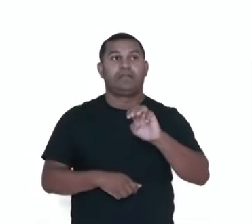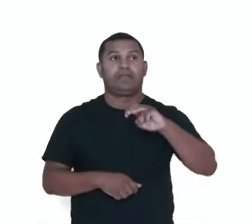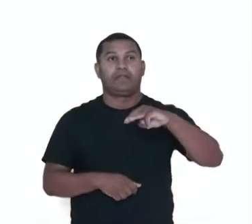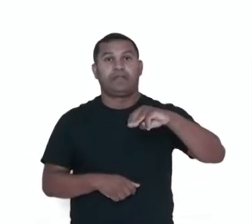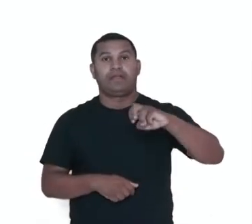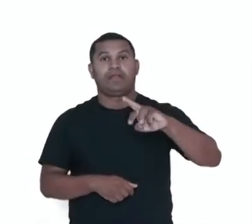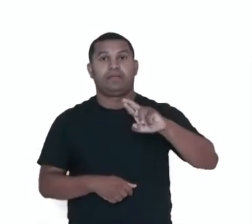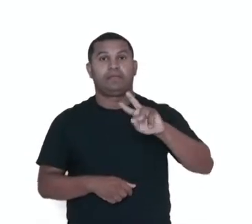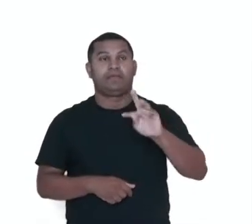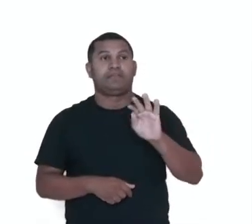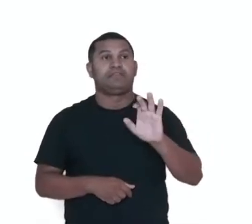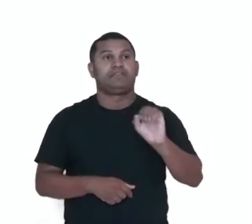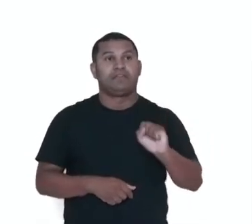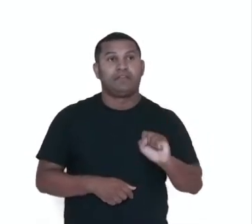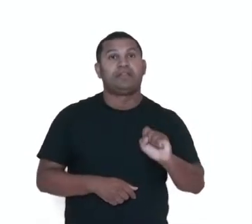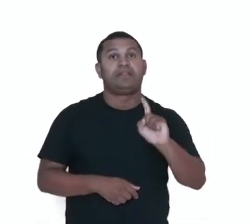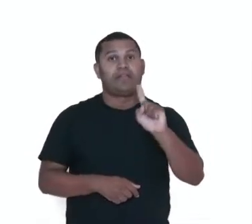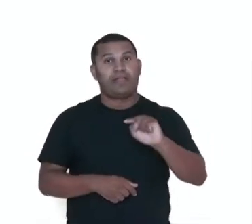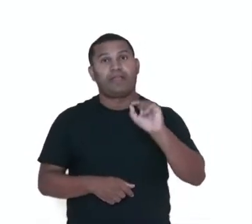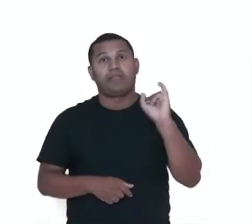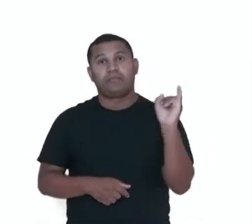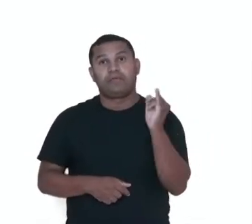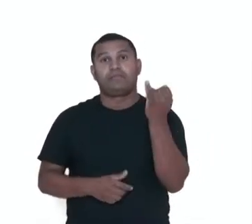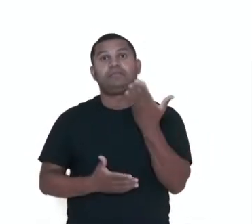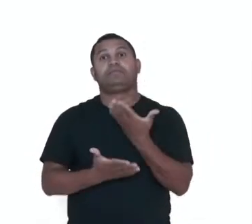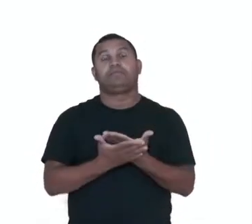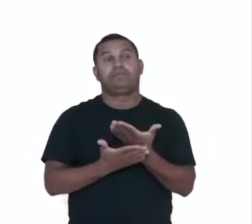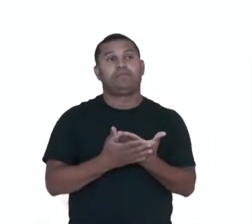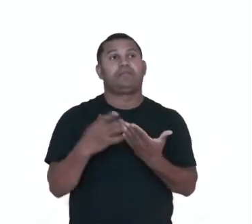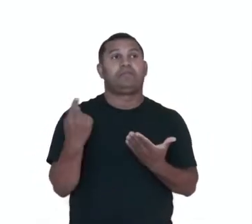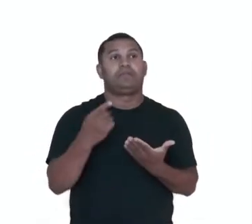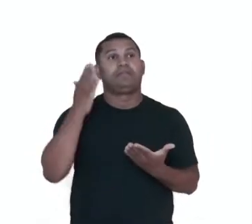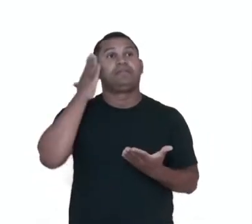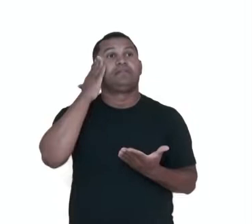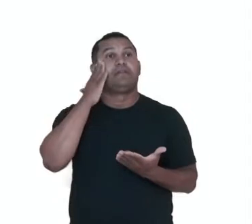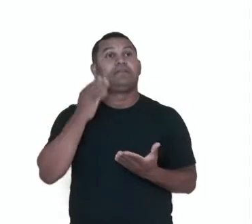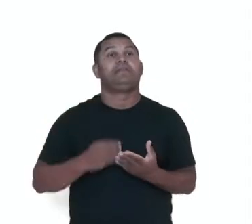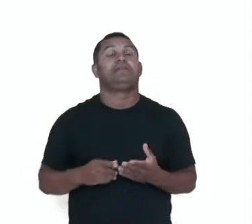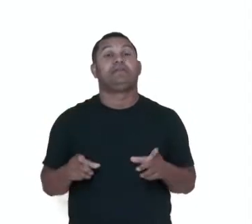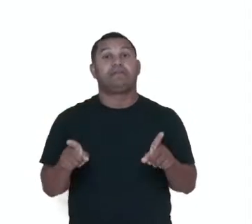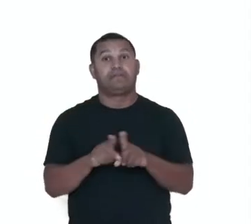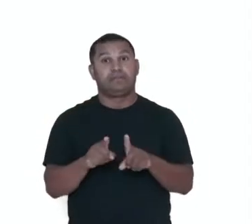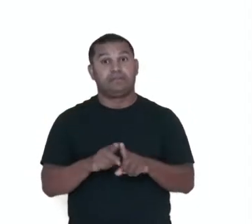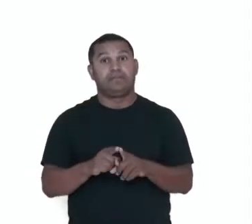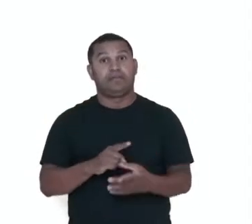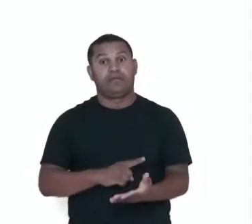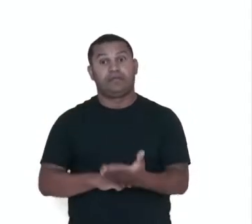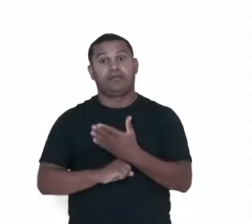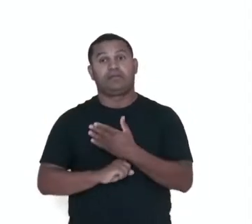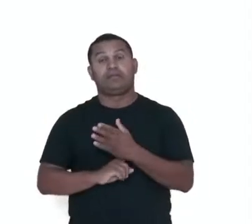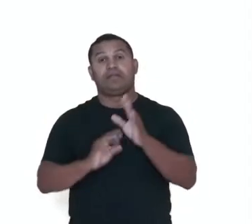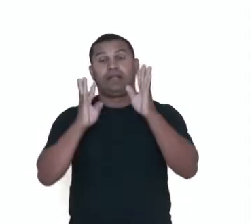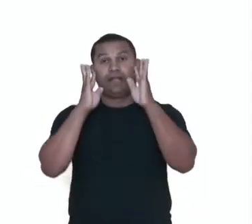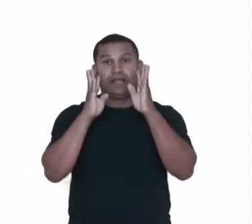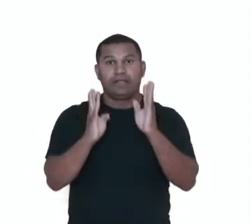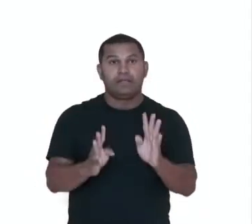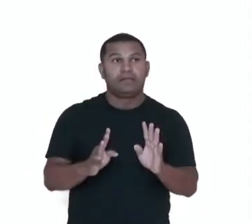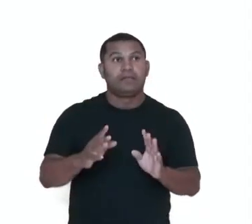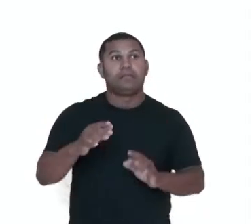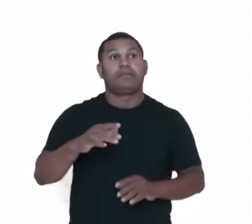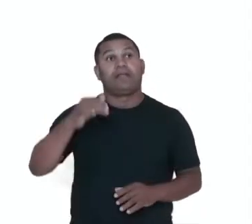reemergentes são um importante tema de saúde pública e merecem atenção para que grandes epidemias sejam